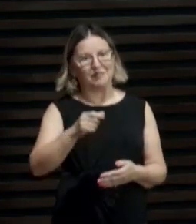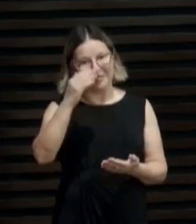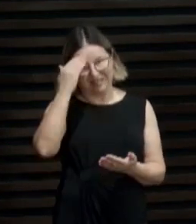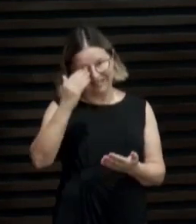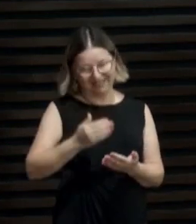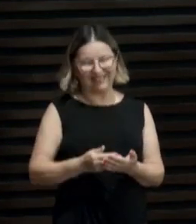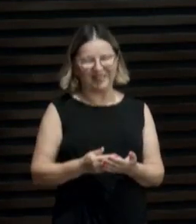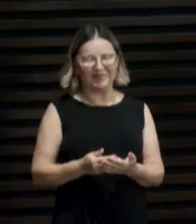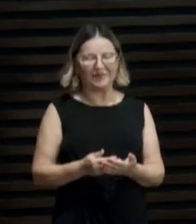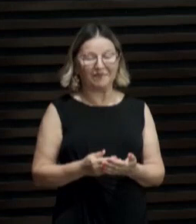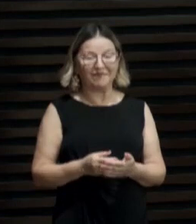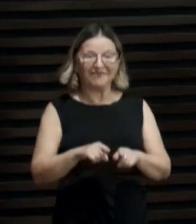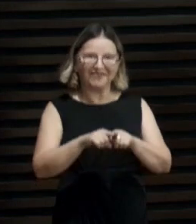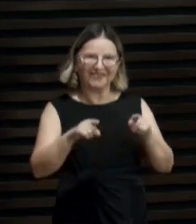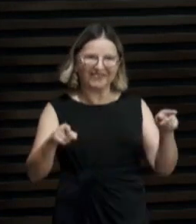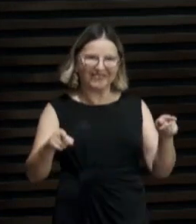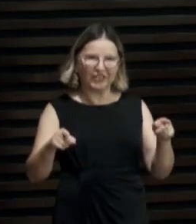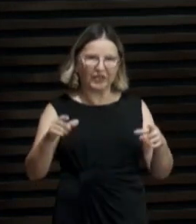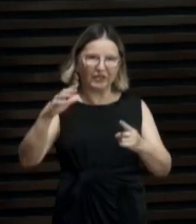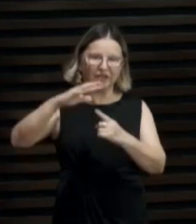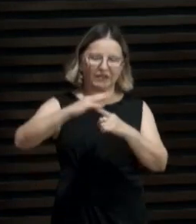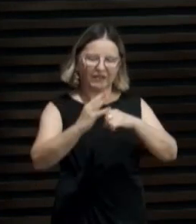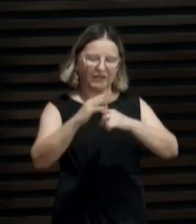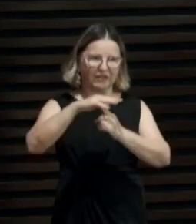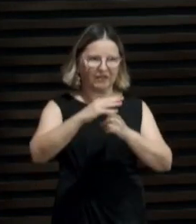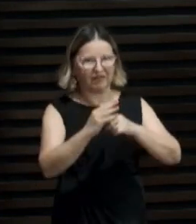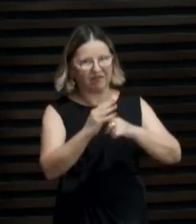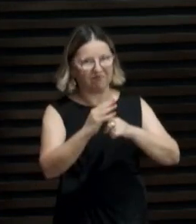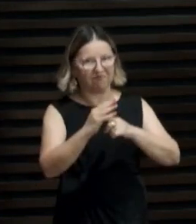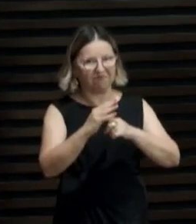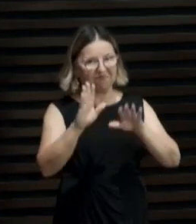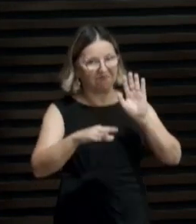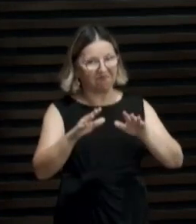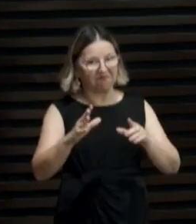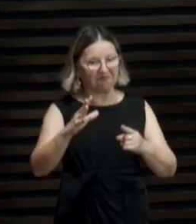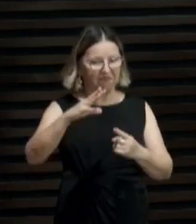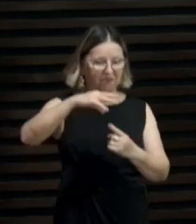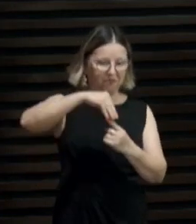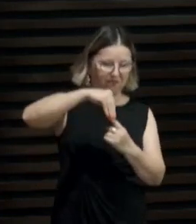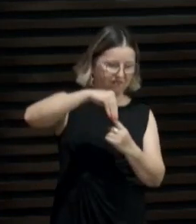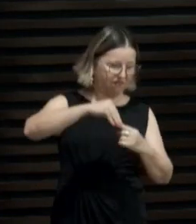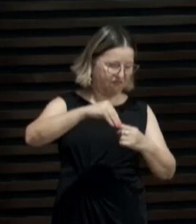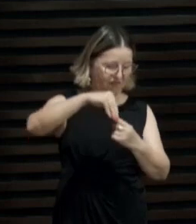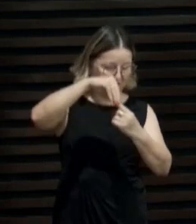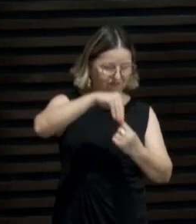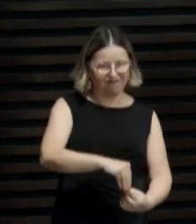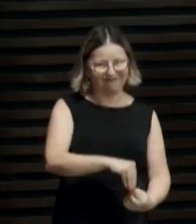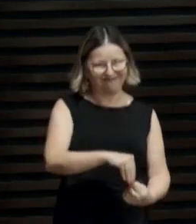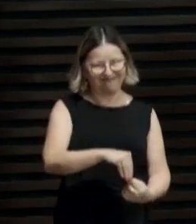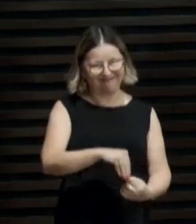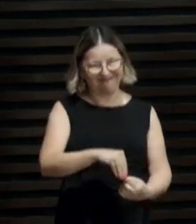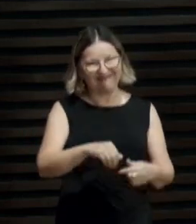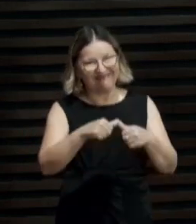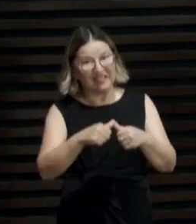acontecer. Porém, esse paraquedas pode falhar. E aí está a diferença radical